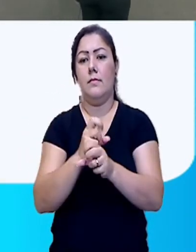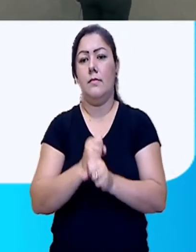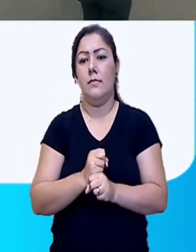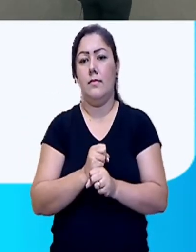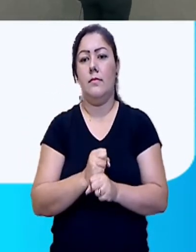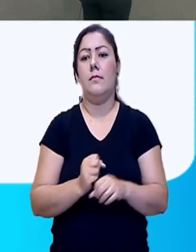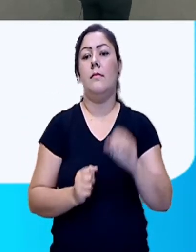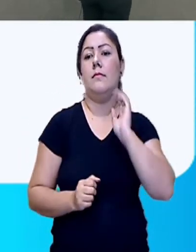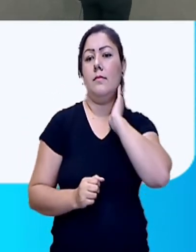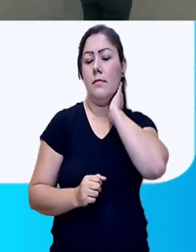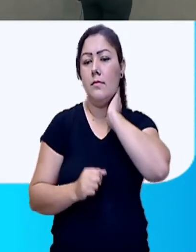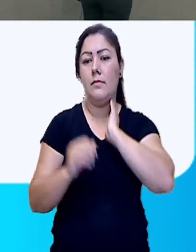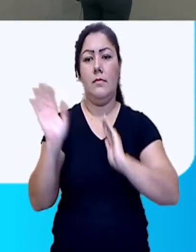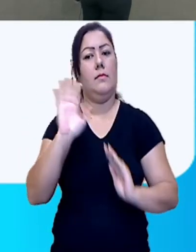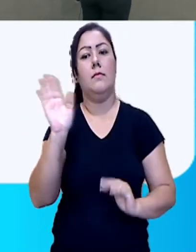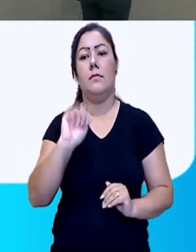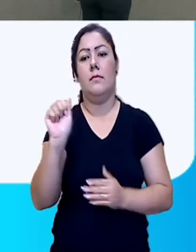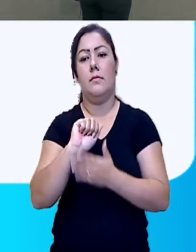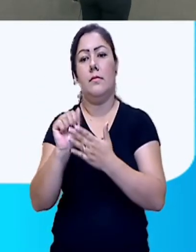Vou apagar aqui.